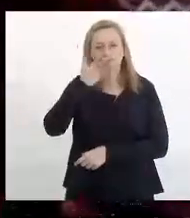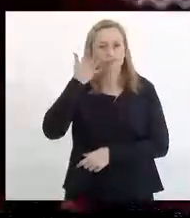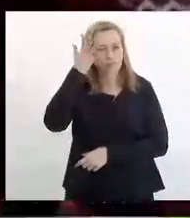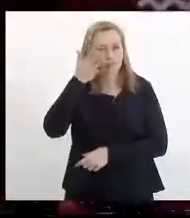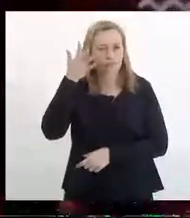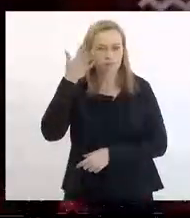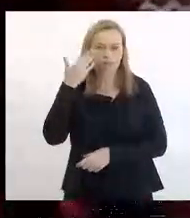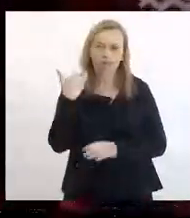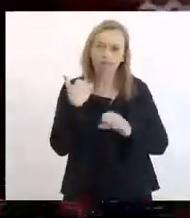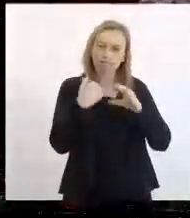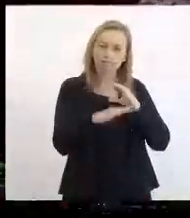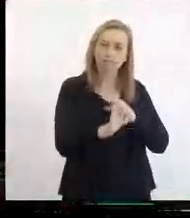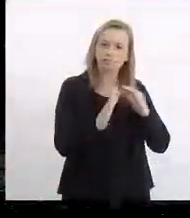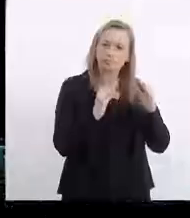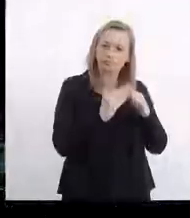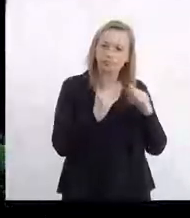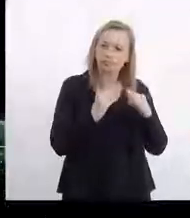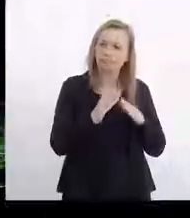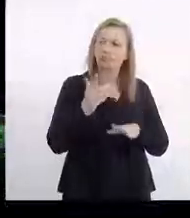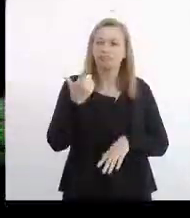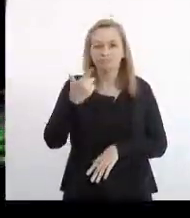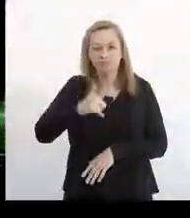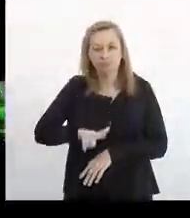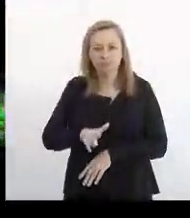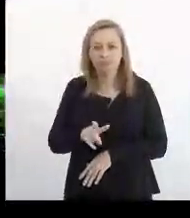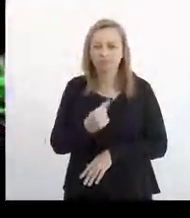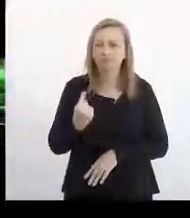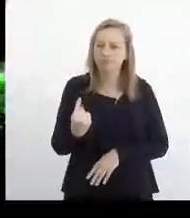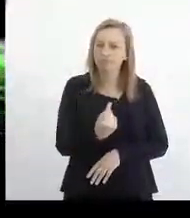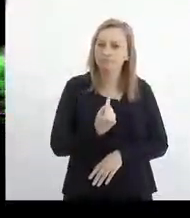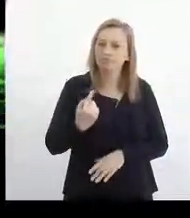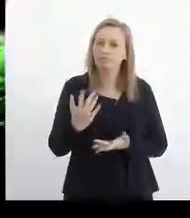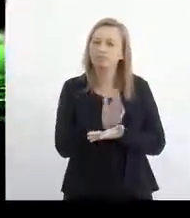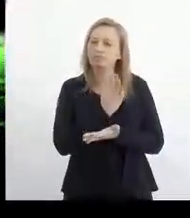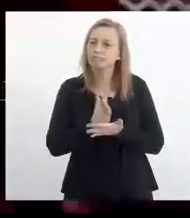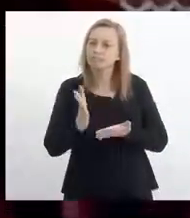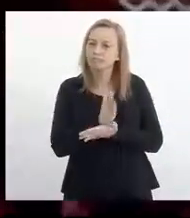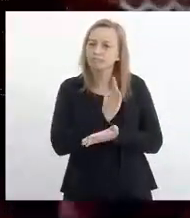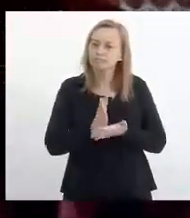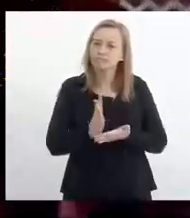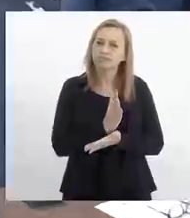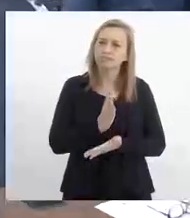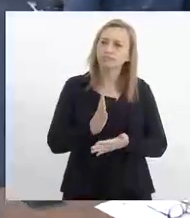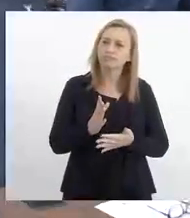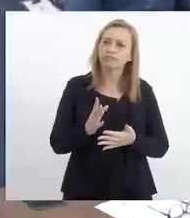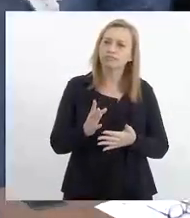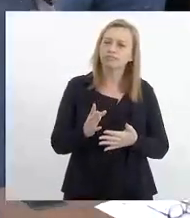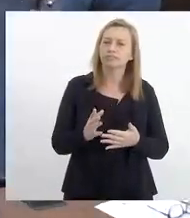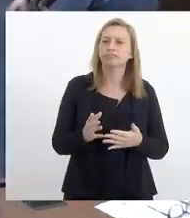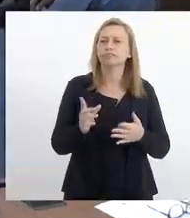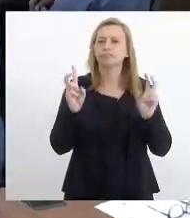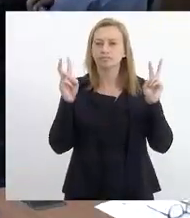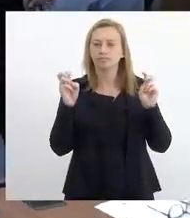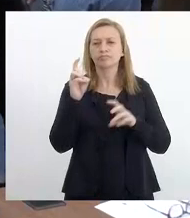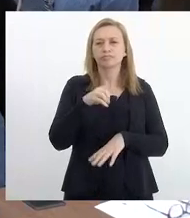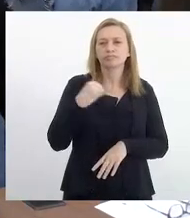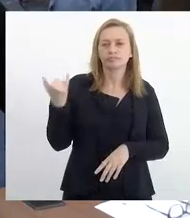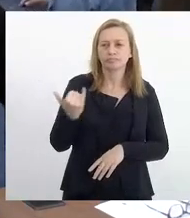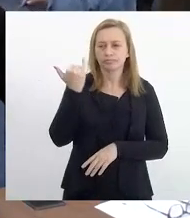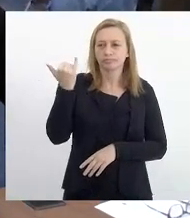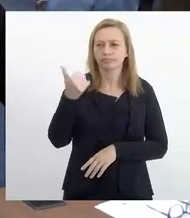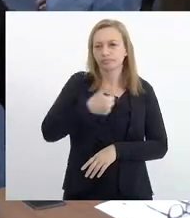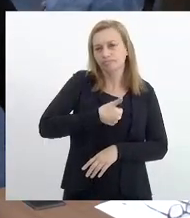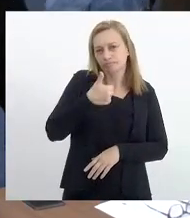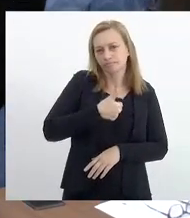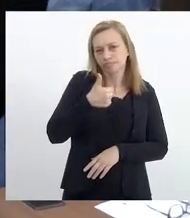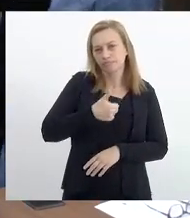casa, e que, mais uma vez, para nós, alguns elementos são importantes. O primeiro é a